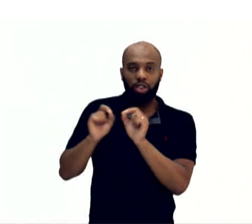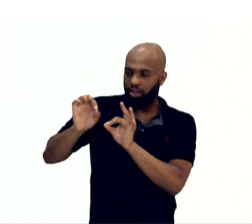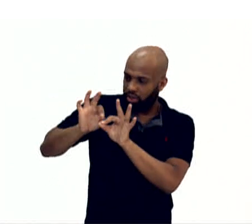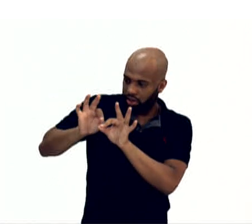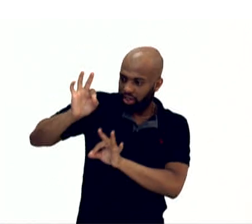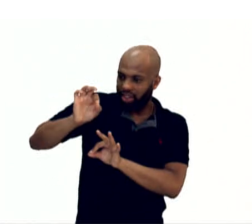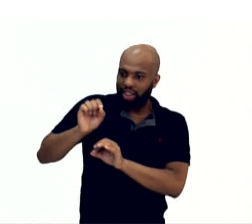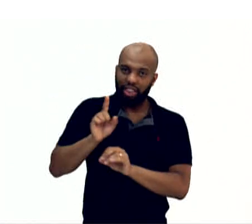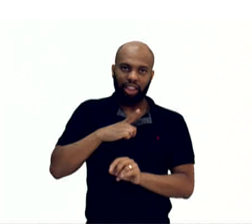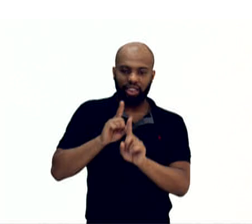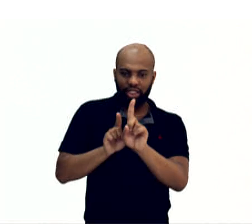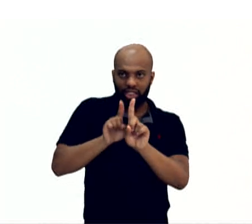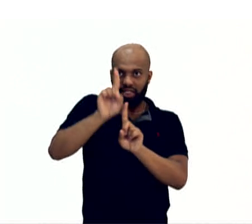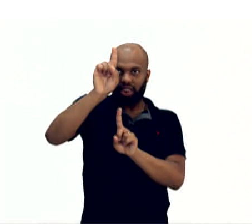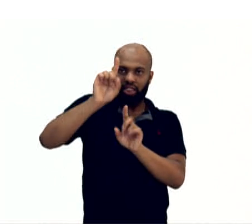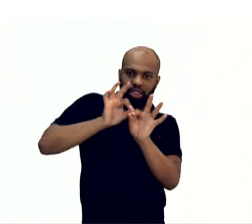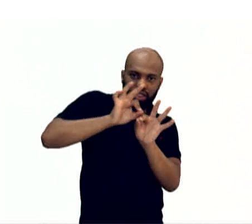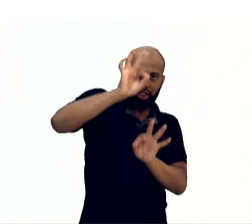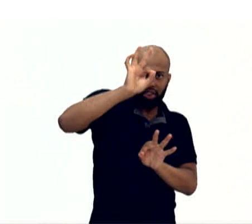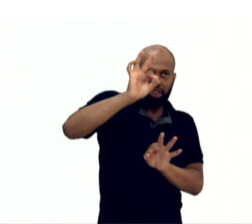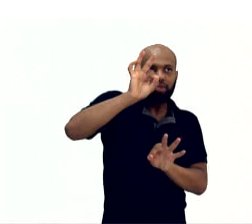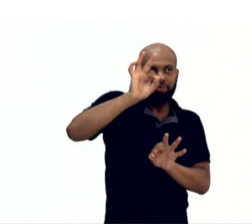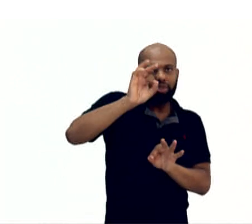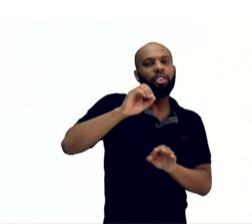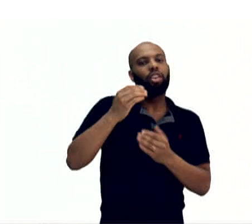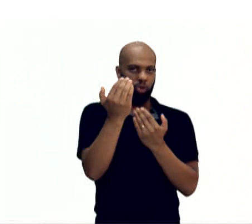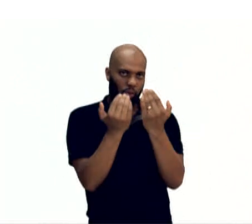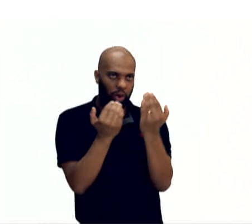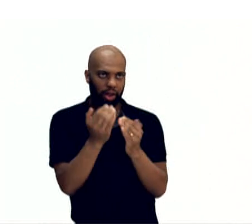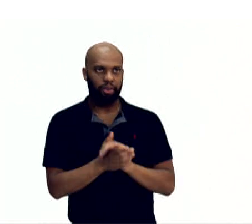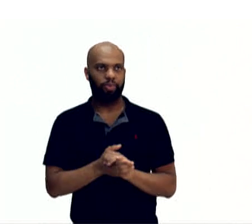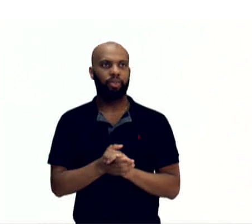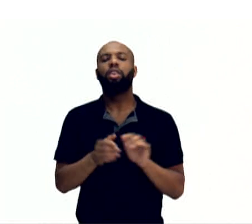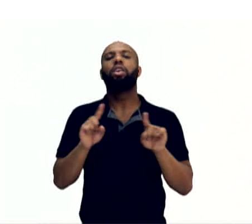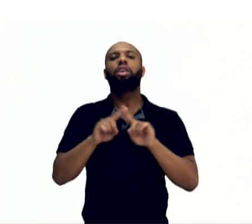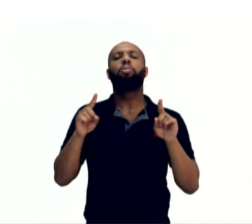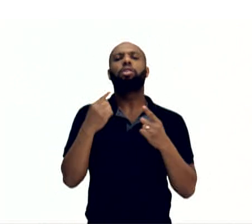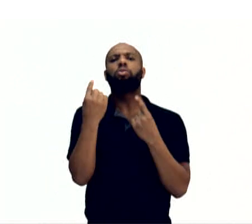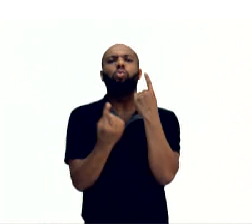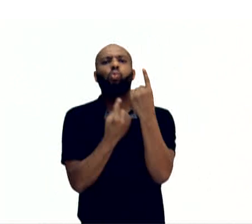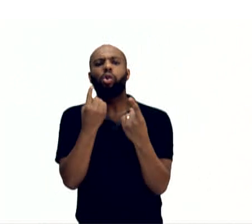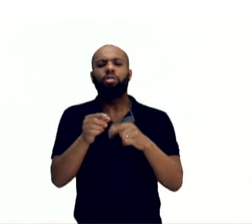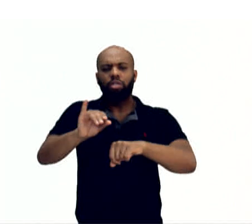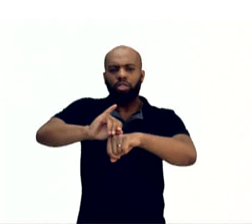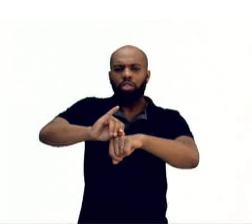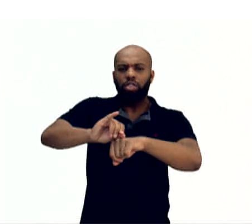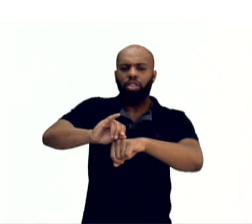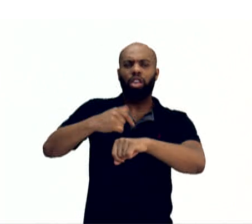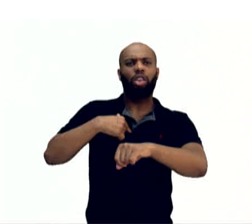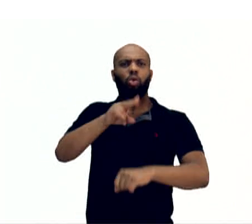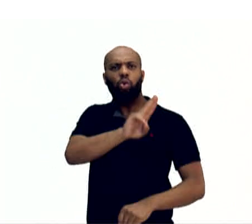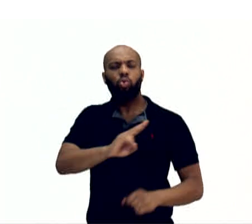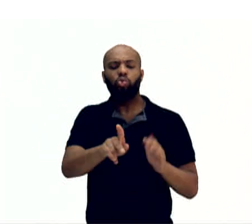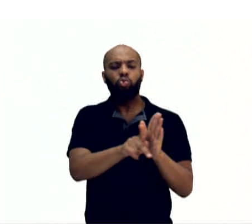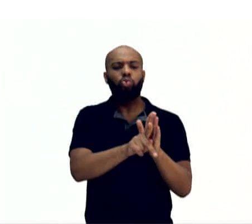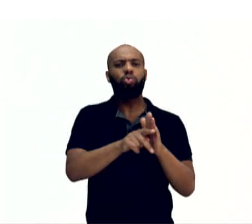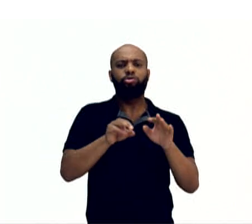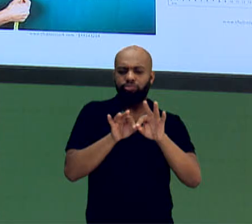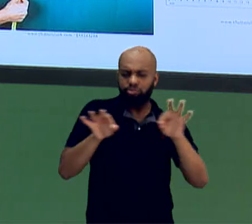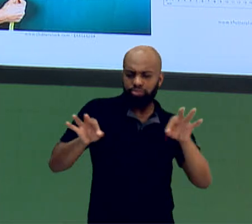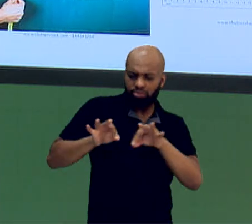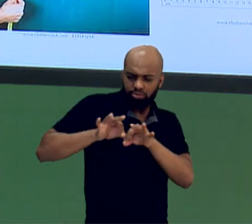bem. Regular algo com moderação. Medir as palavras, medir as despesas ou olhar com provocação